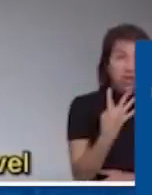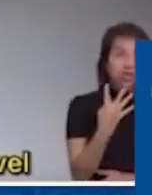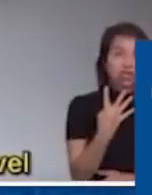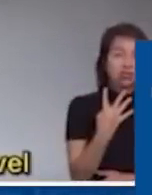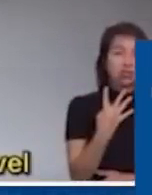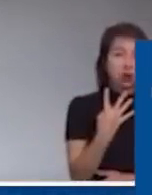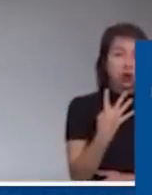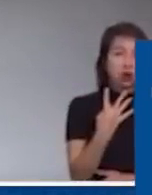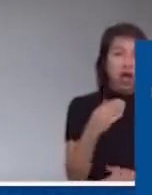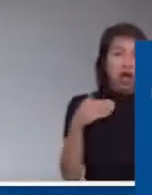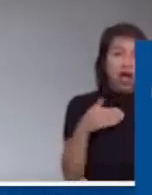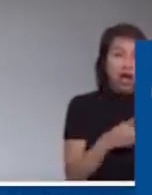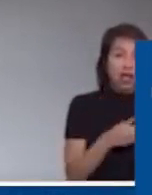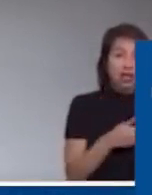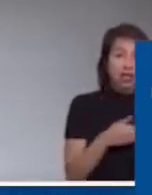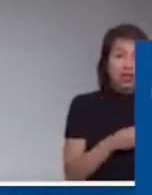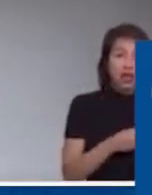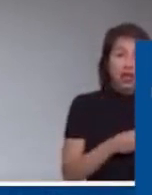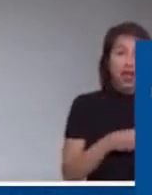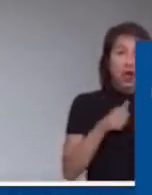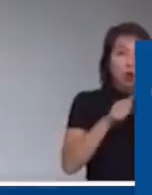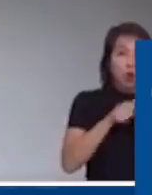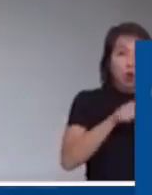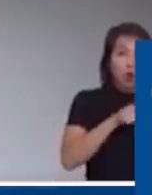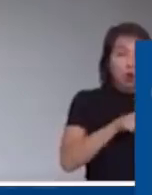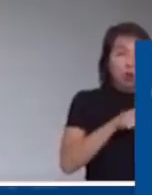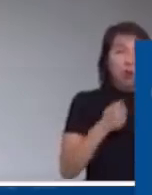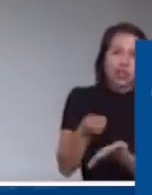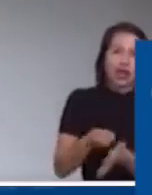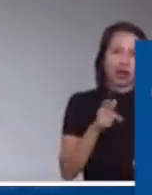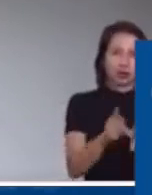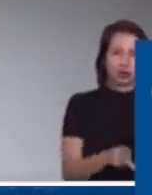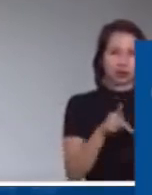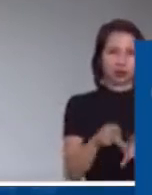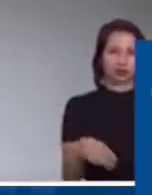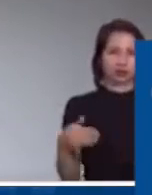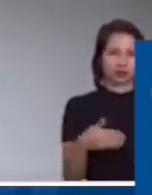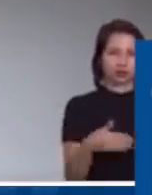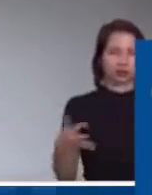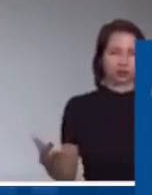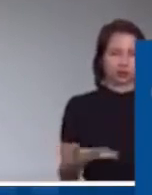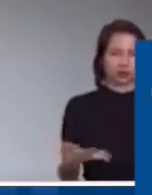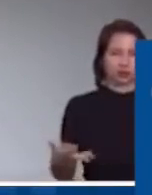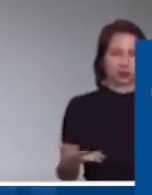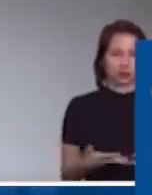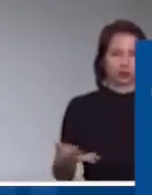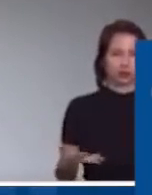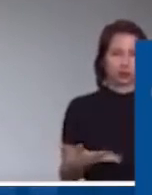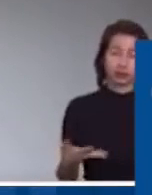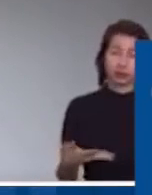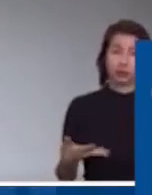terceiro mês era possível. Assim, ativismo claríssimo. A questão da